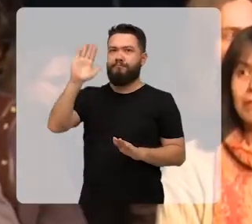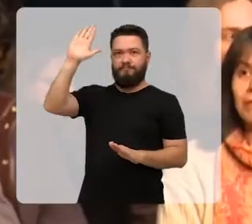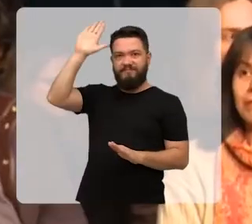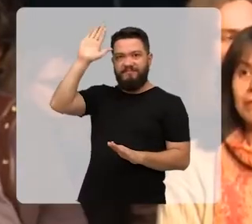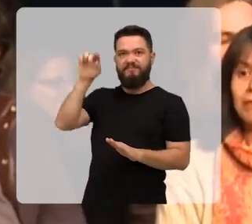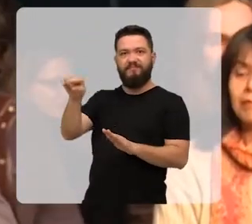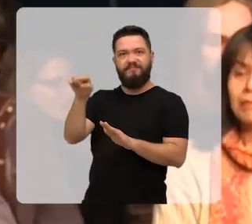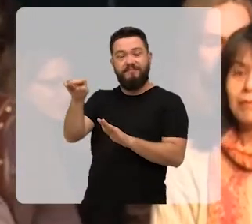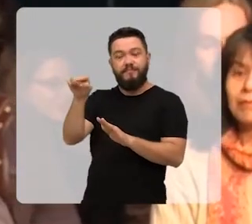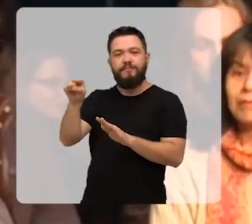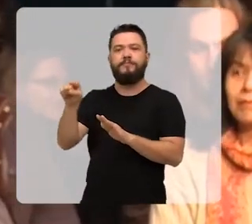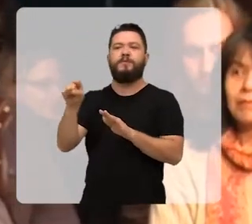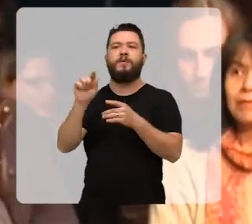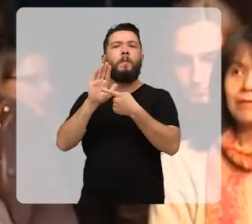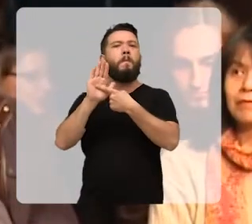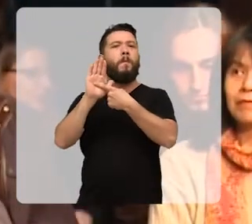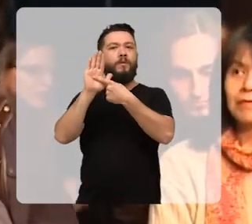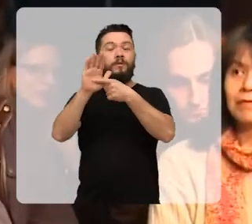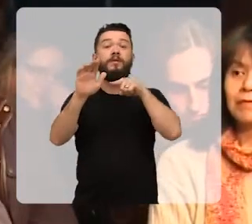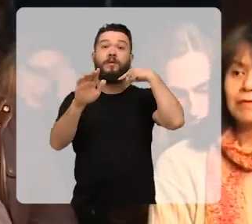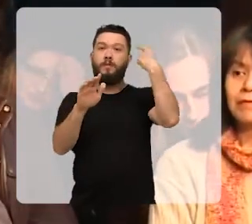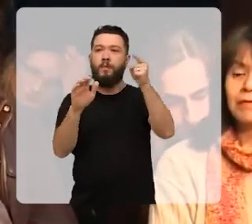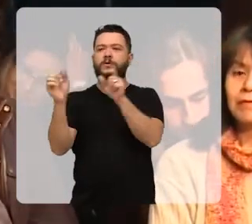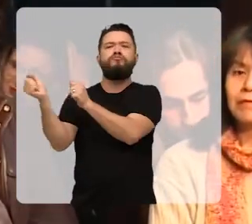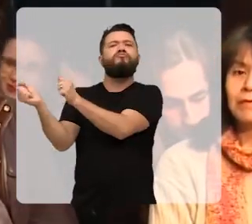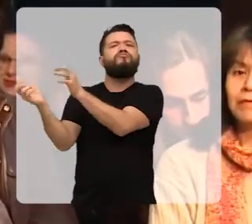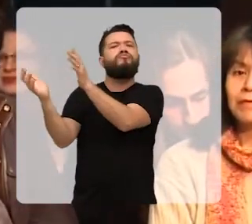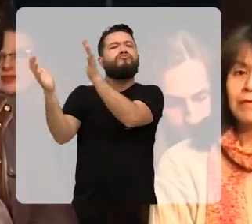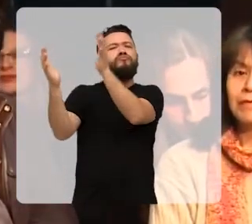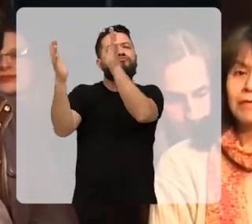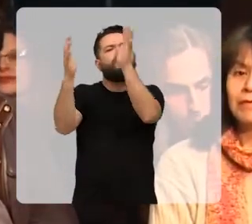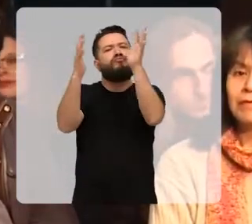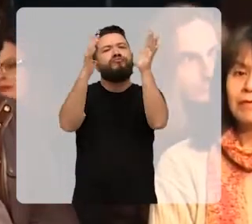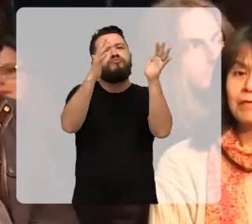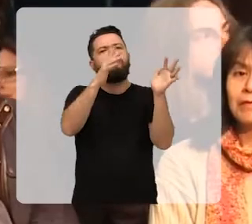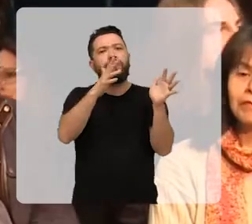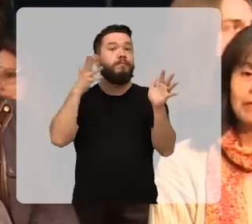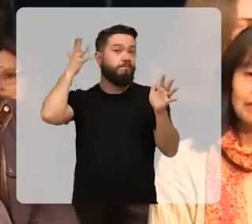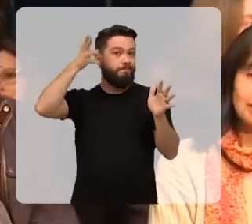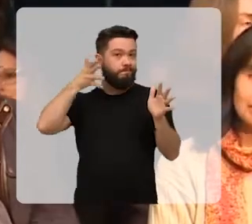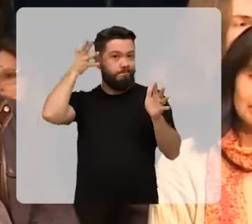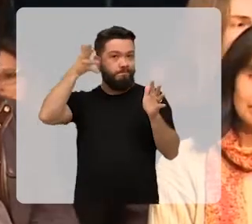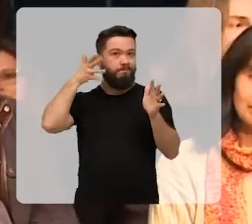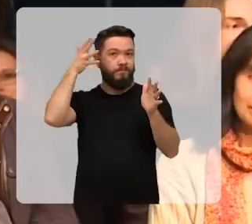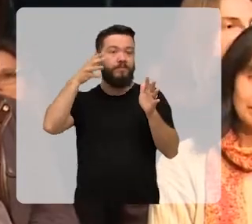algumas questões para o público presente para fazer a Nanete.